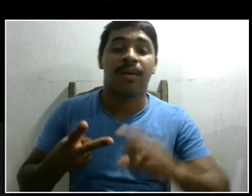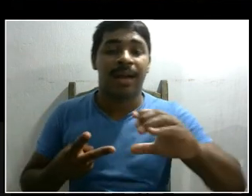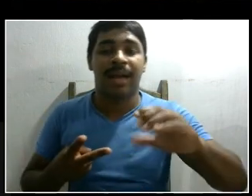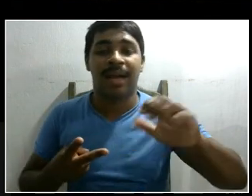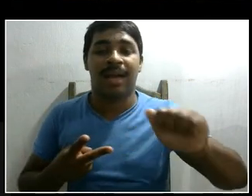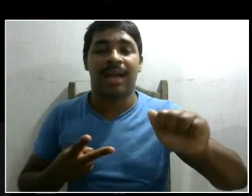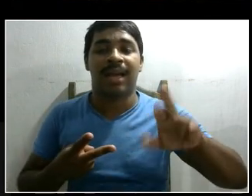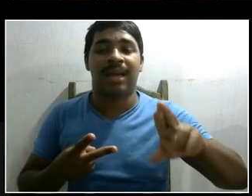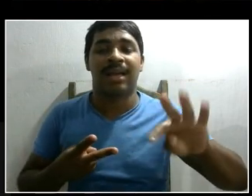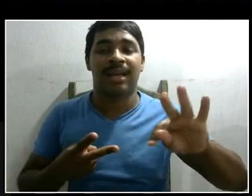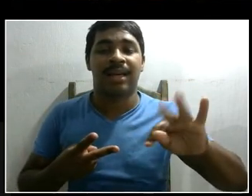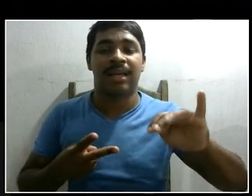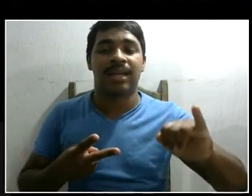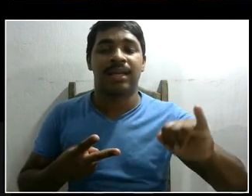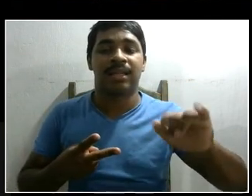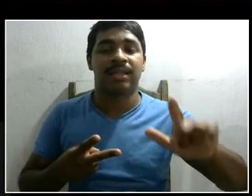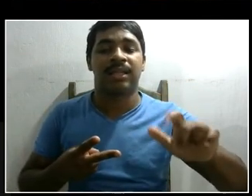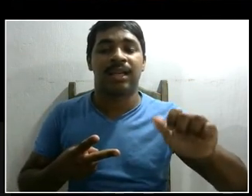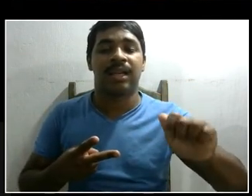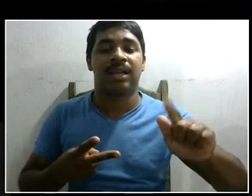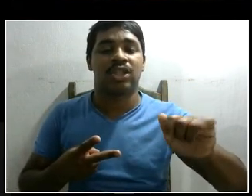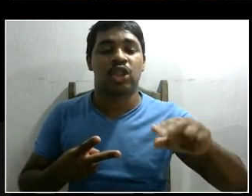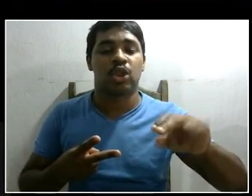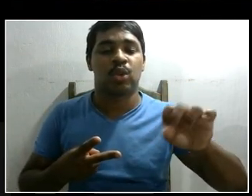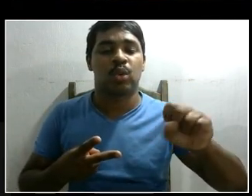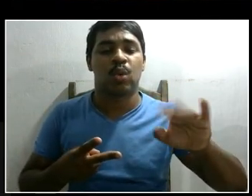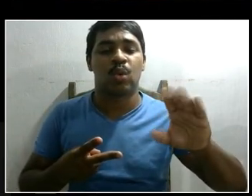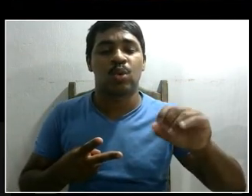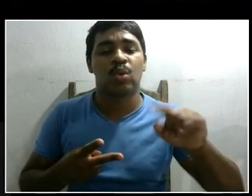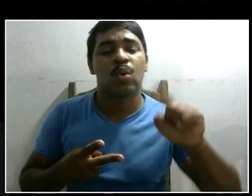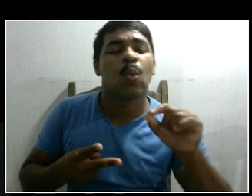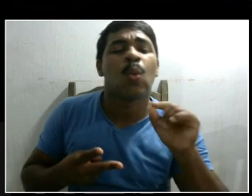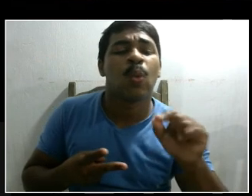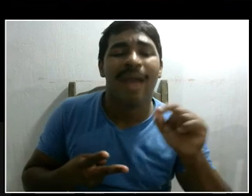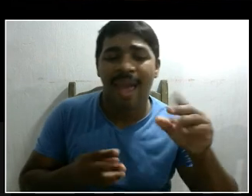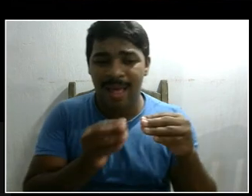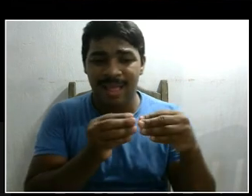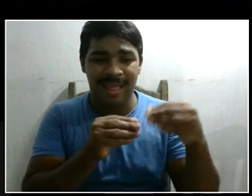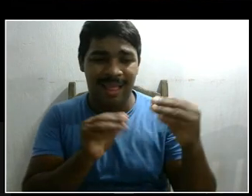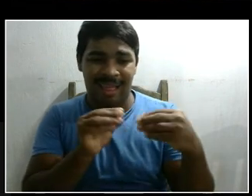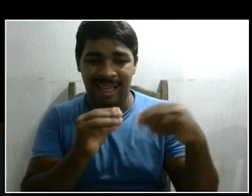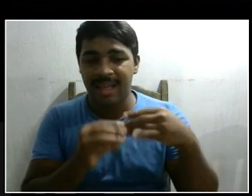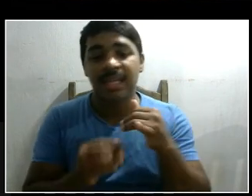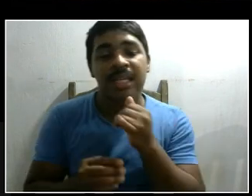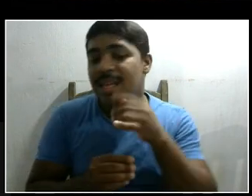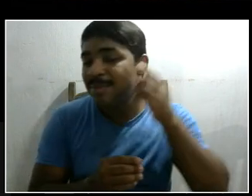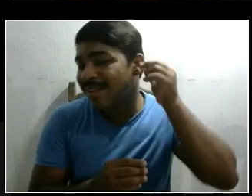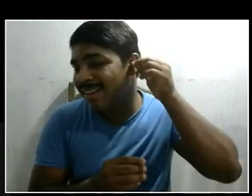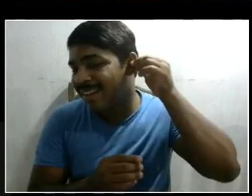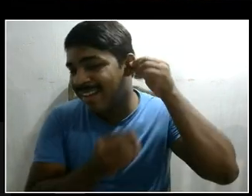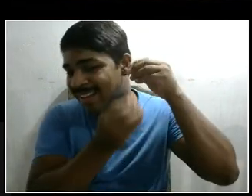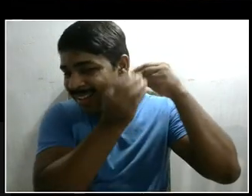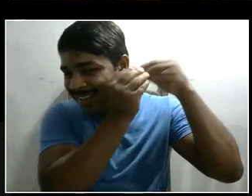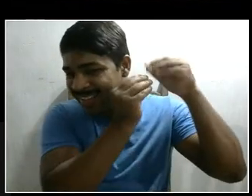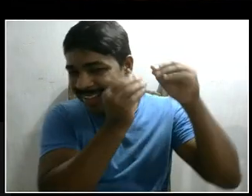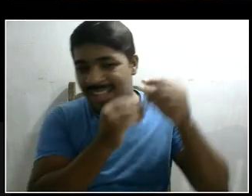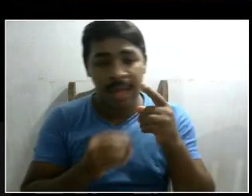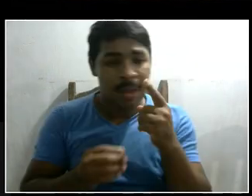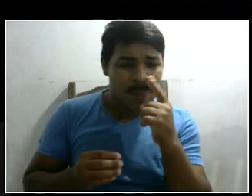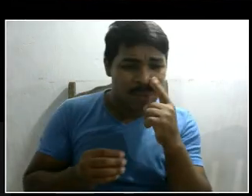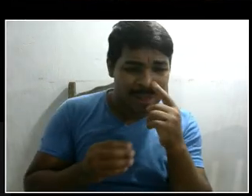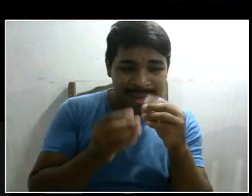encontra cartilagem no nosso corpo? Na nossa orelha, no nariz, né? Entre as vértebras também a gente tem